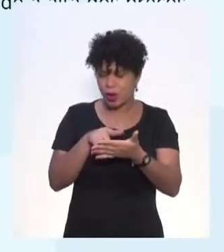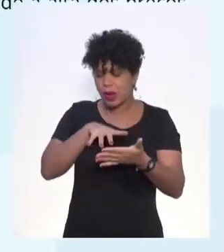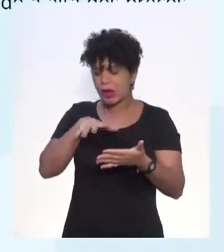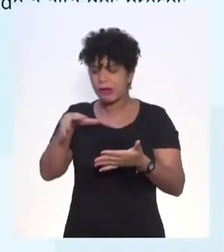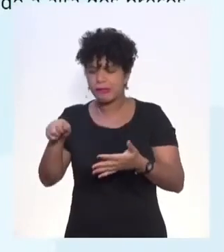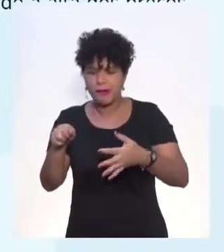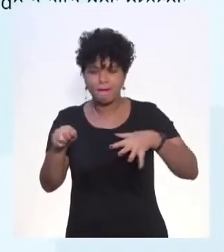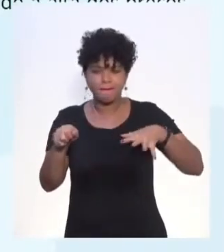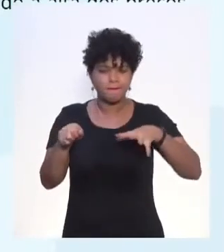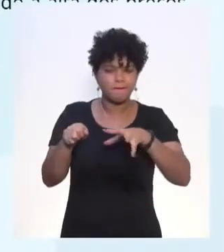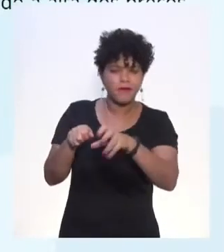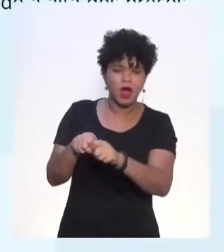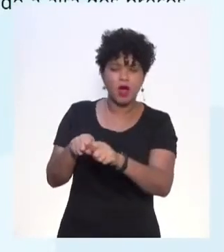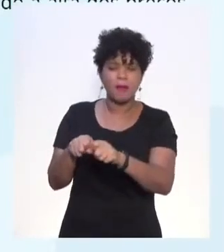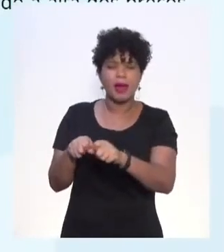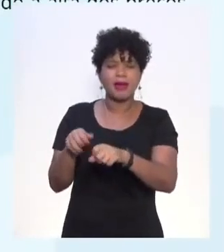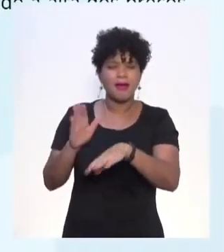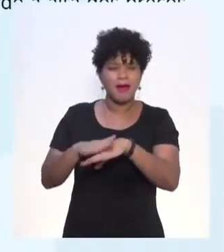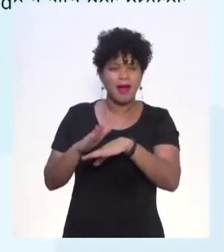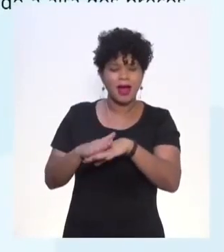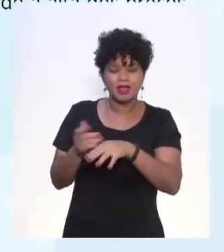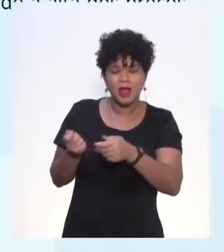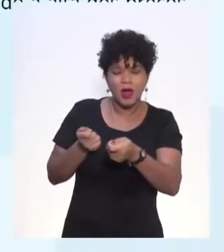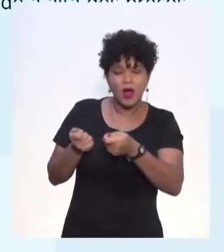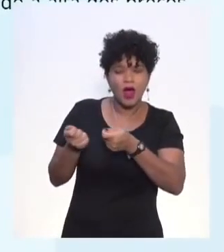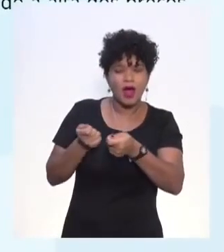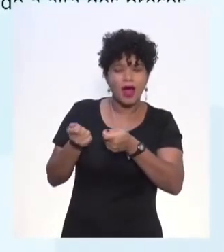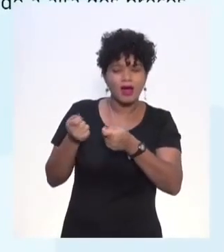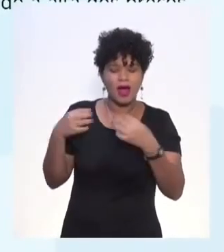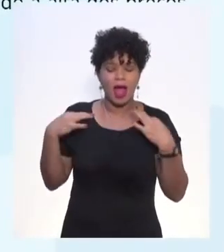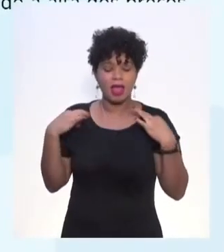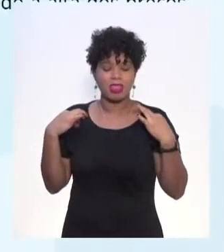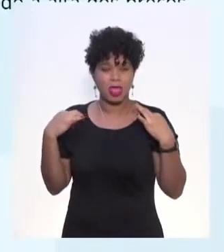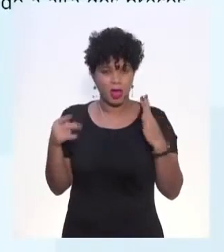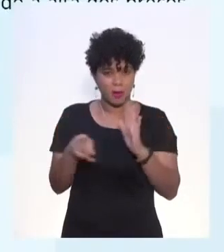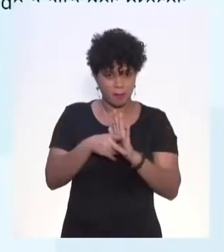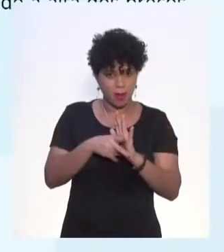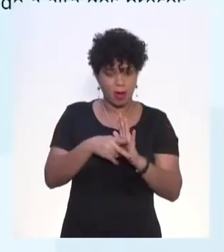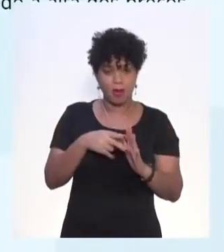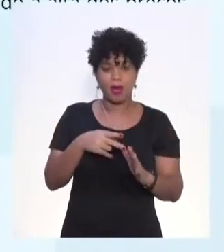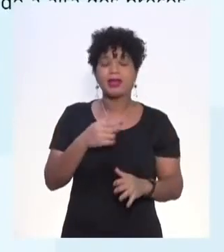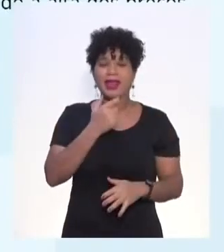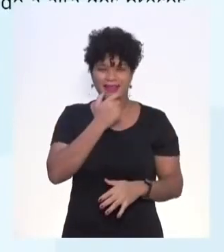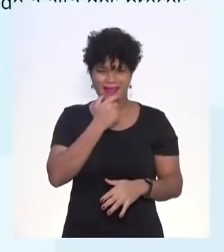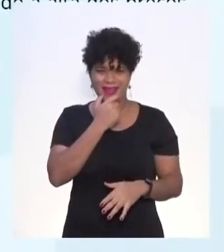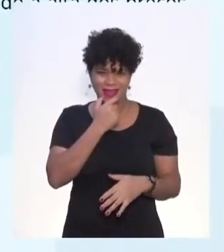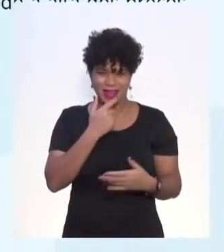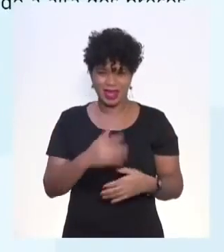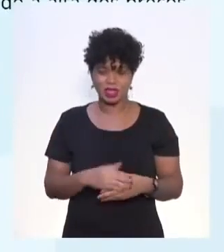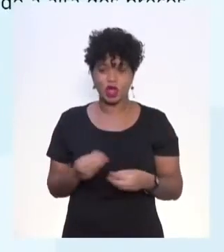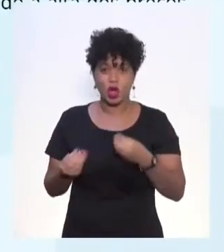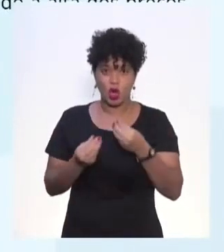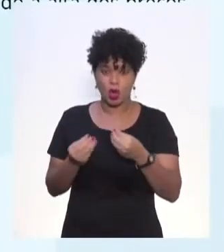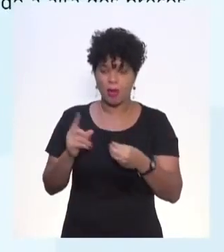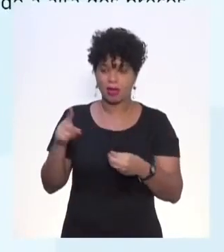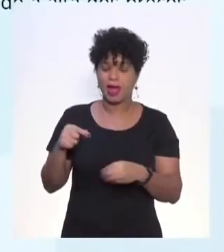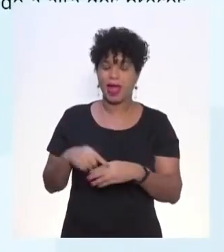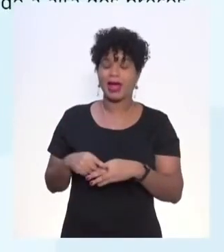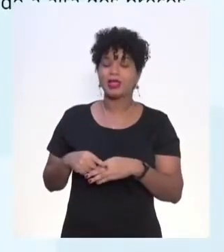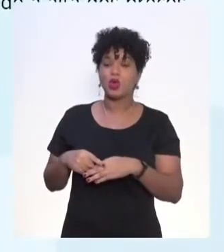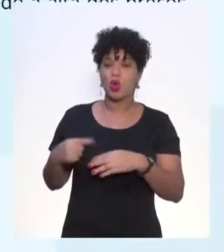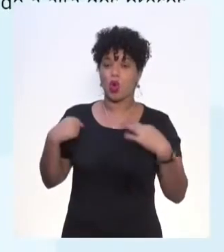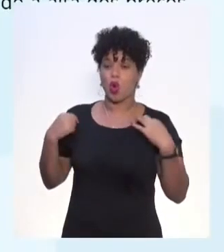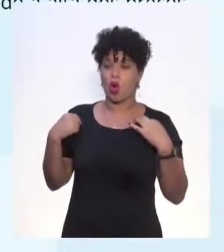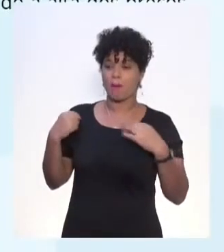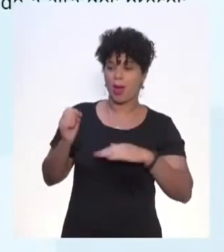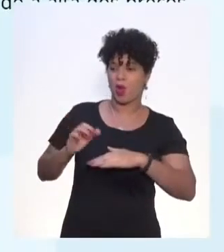tornar a Índia um mercado consumidor de tecidos ingleses foi taxar a produção local, forçando a alta dos preços dos